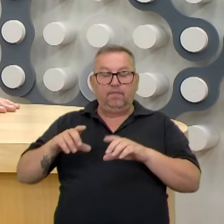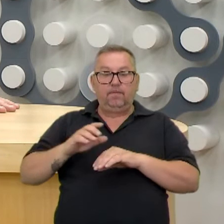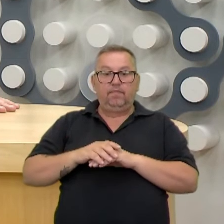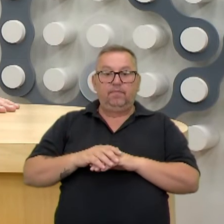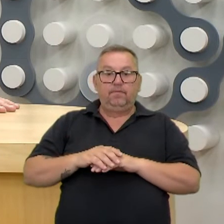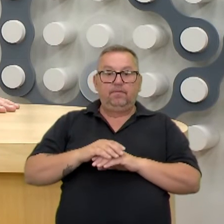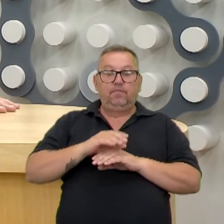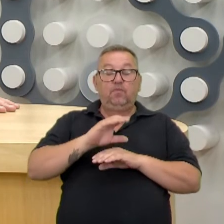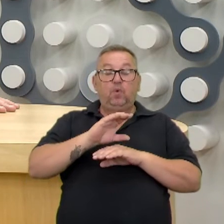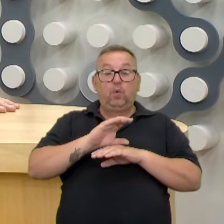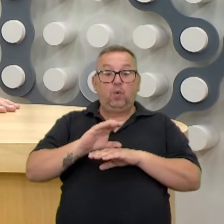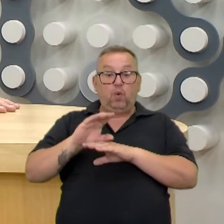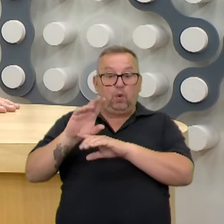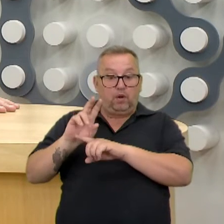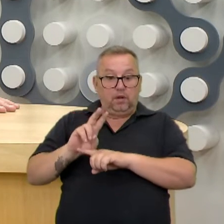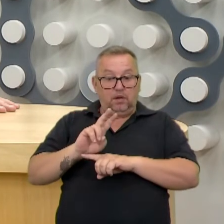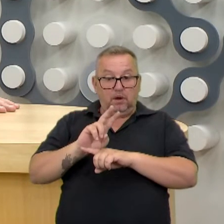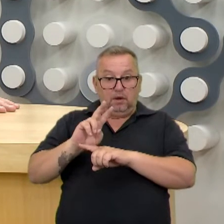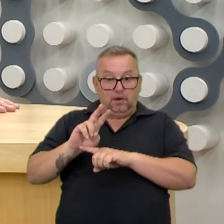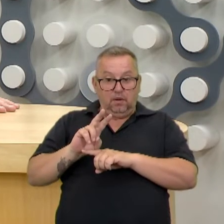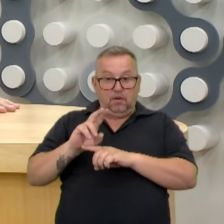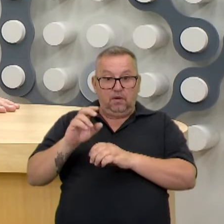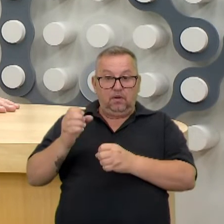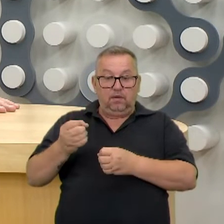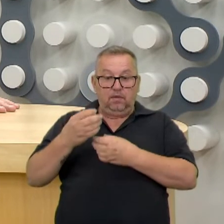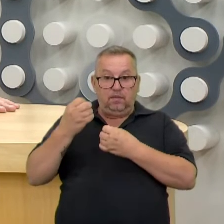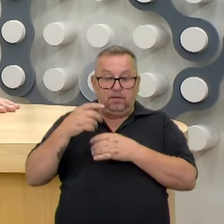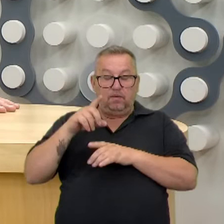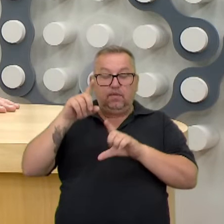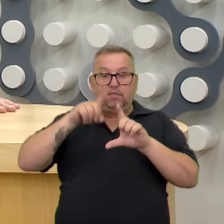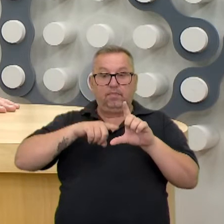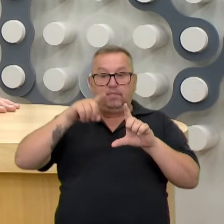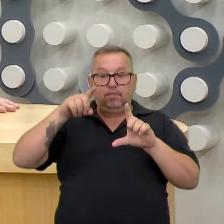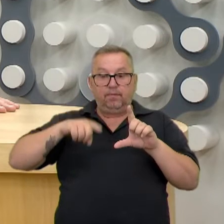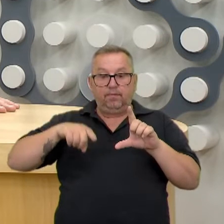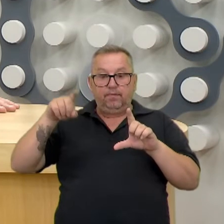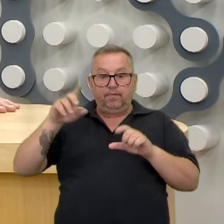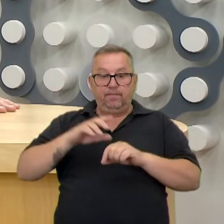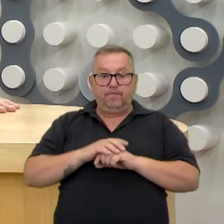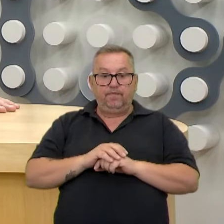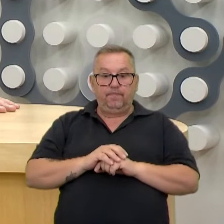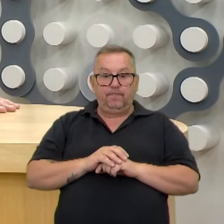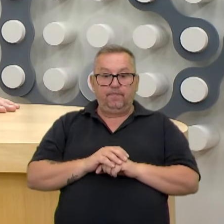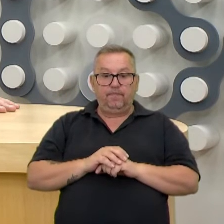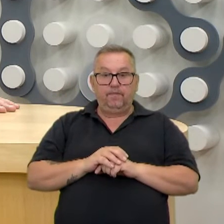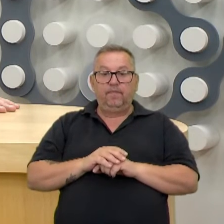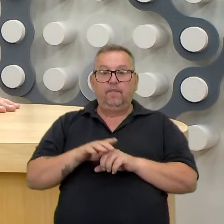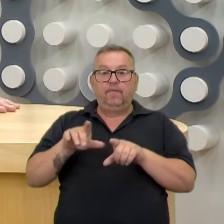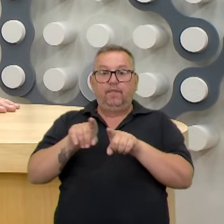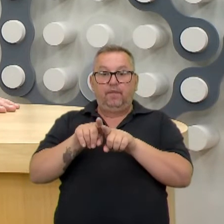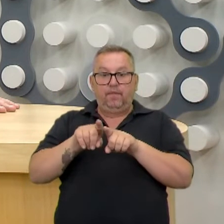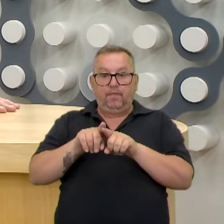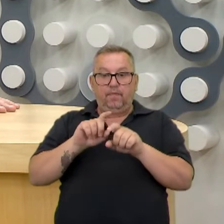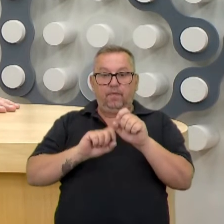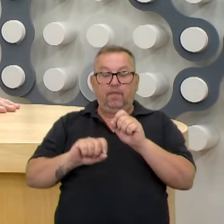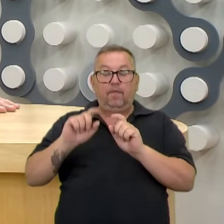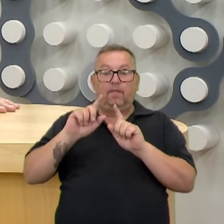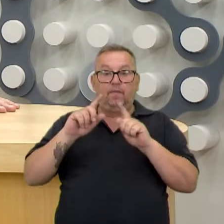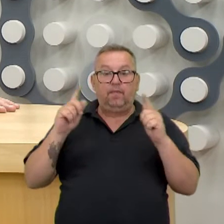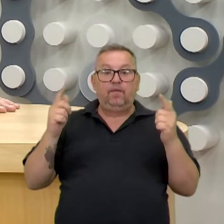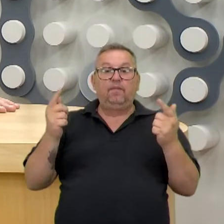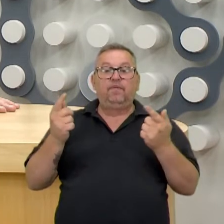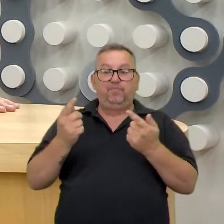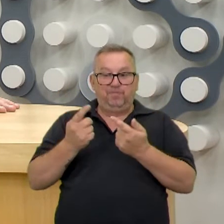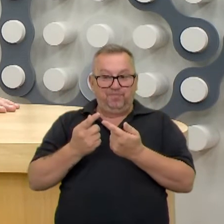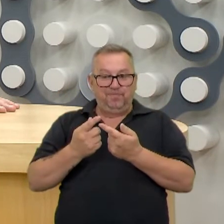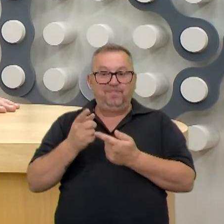e consolidação das informações estatísticas, produção e análise de informações geográficas, é